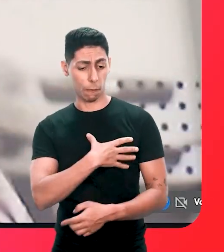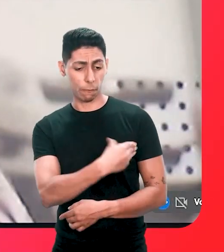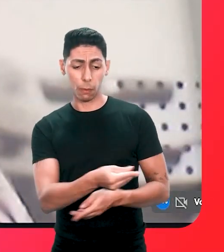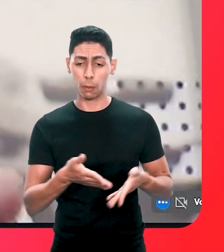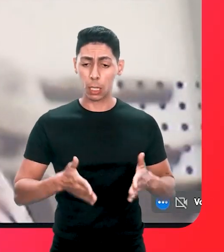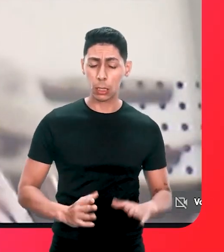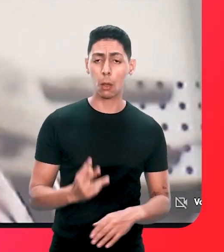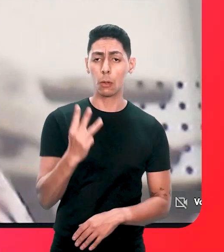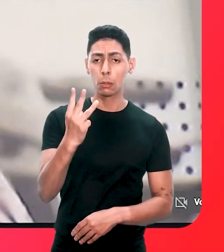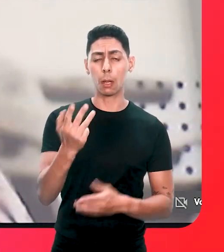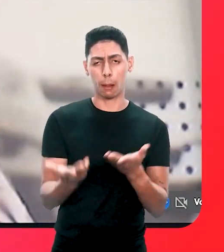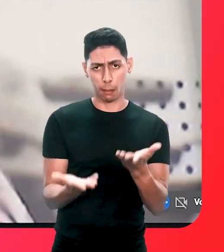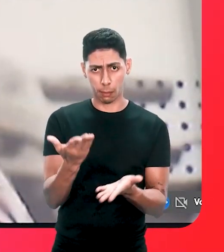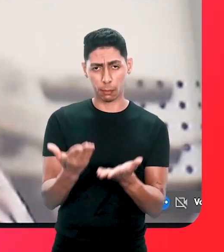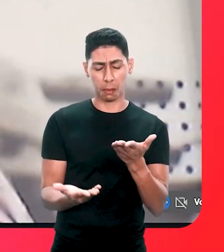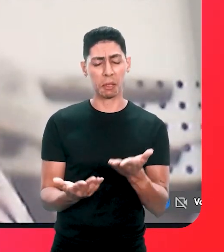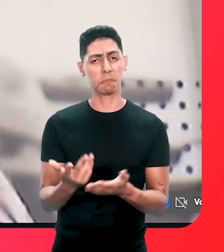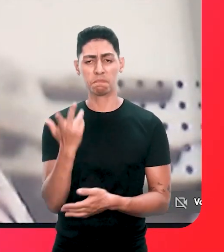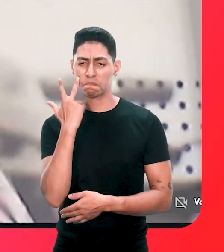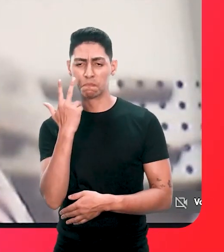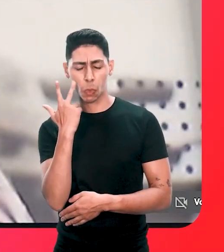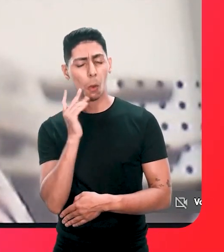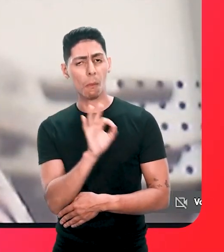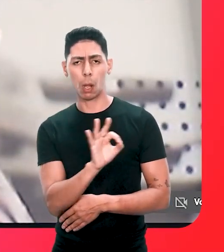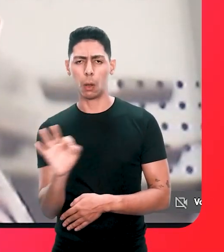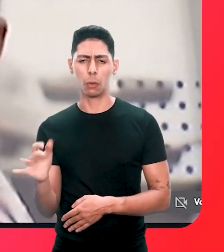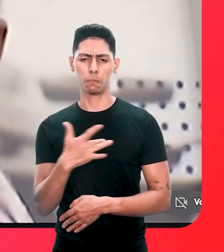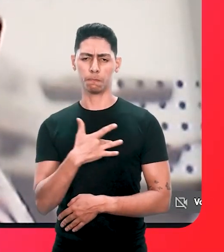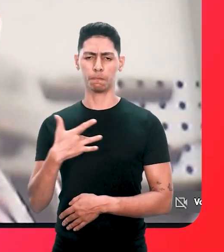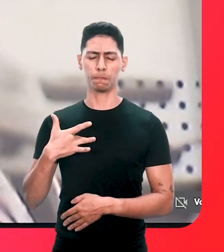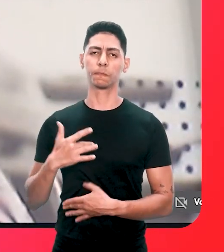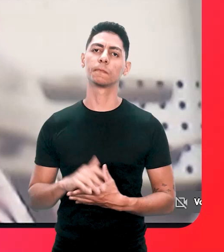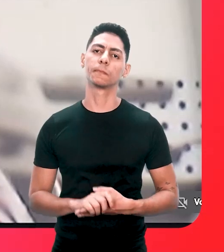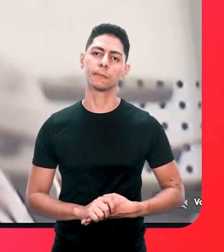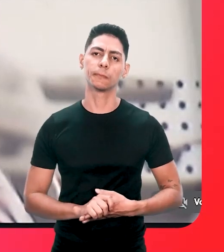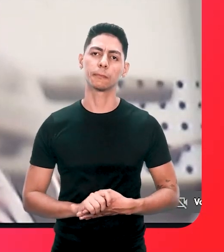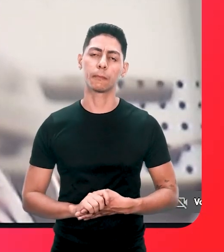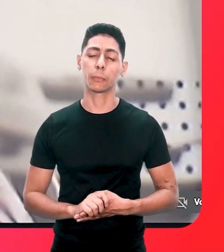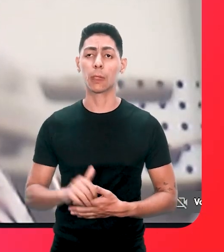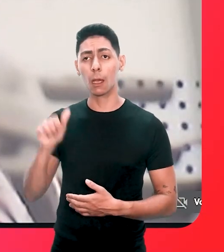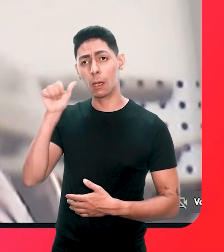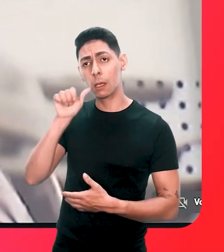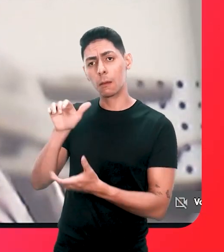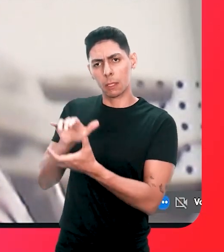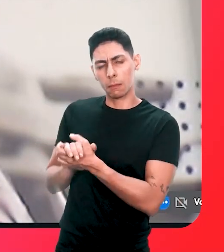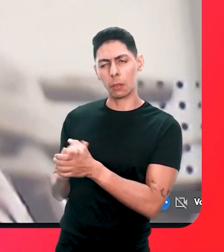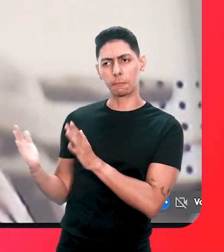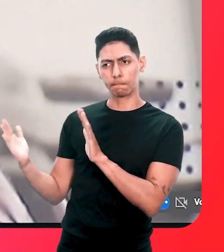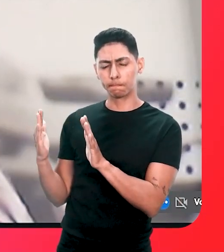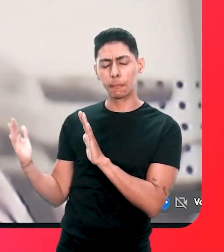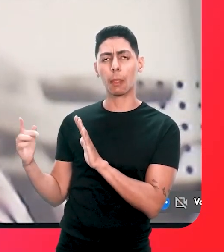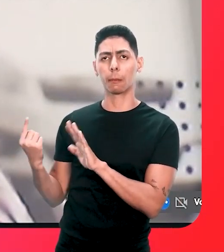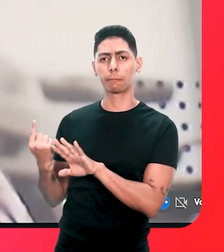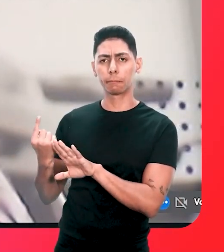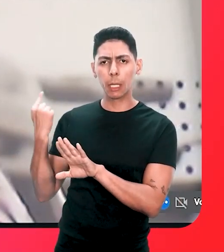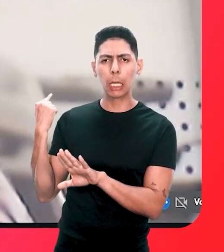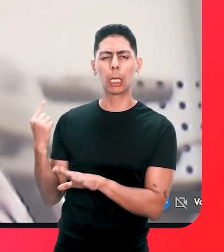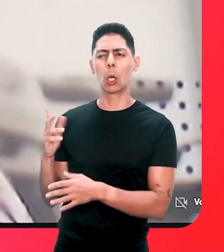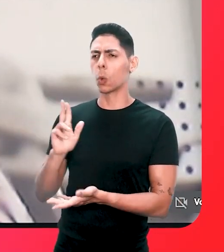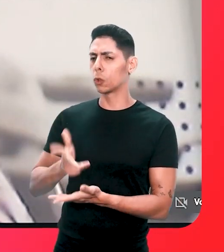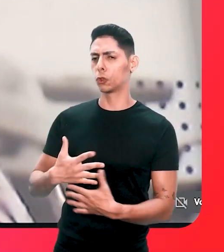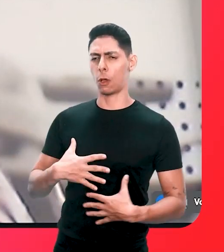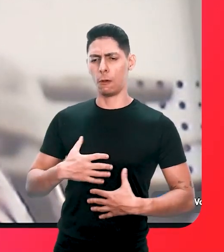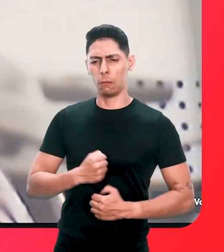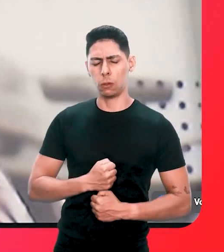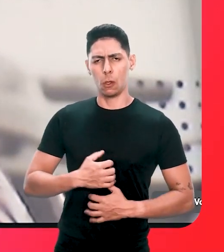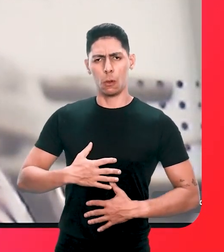quilos e pouco ali e tal, e coisa. E a minha esposa, né, na época, continuava com contração